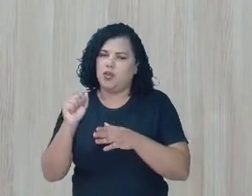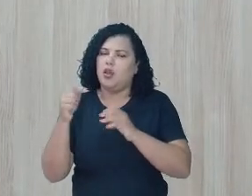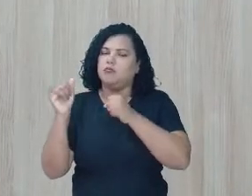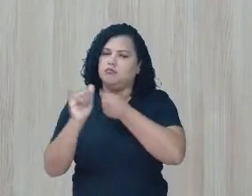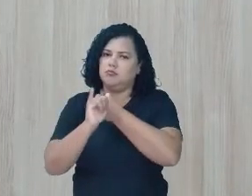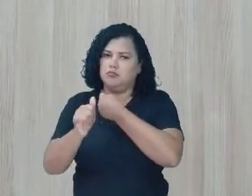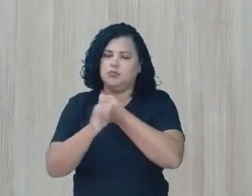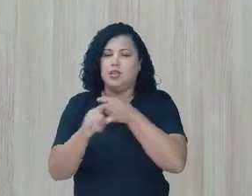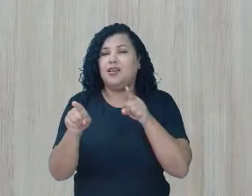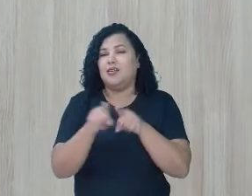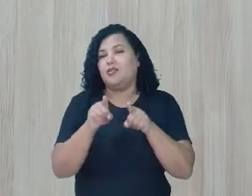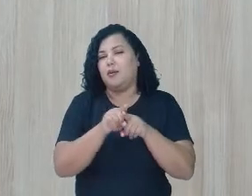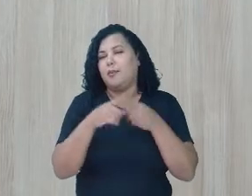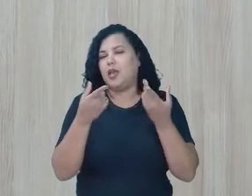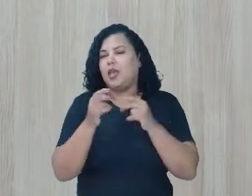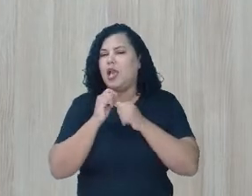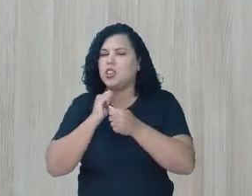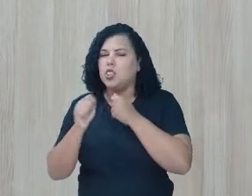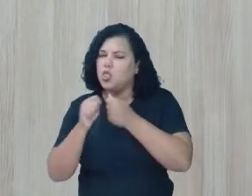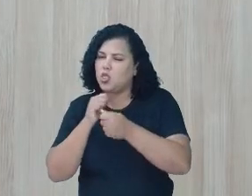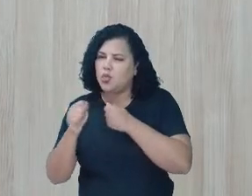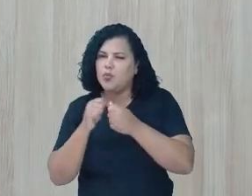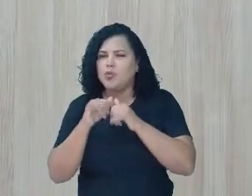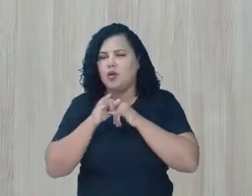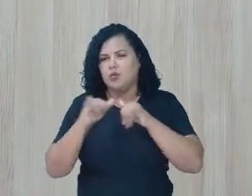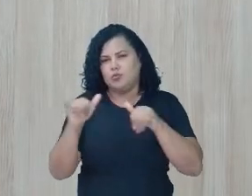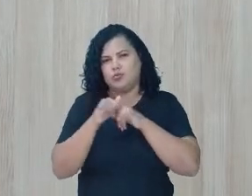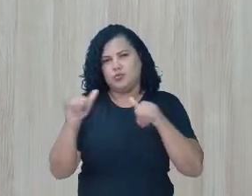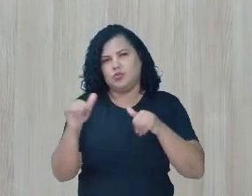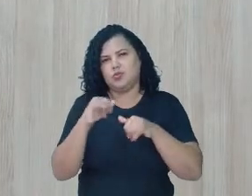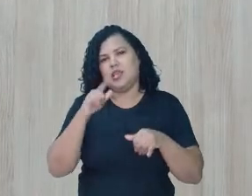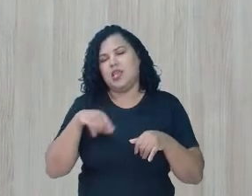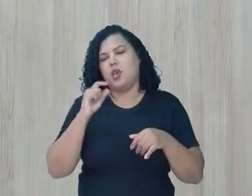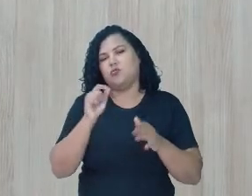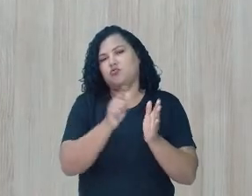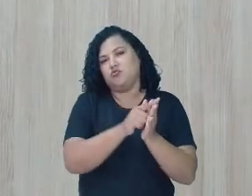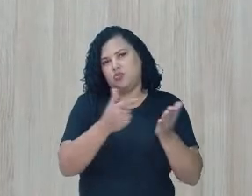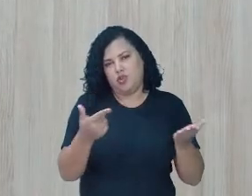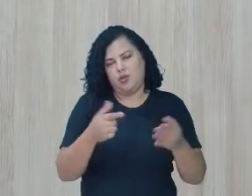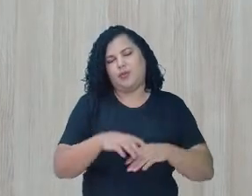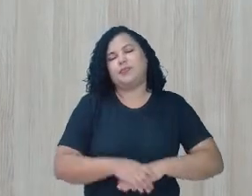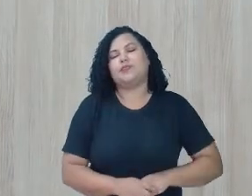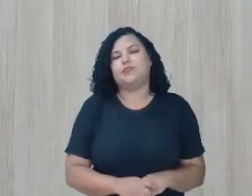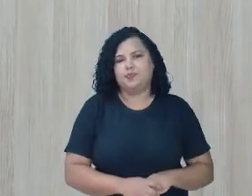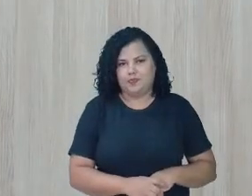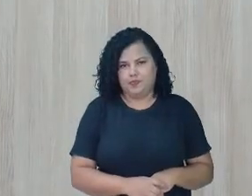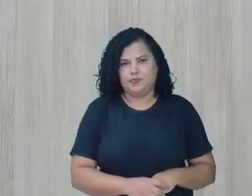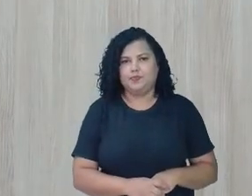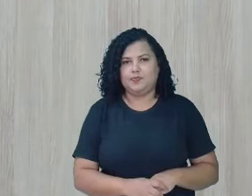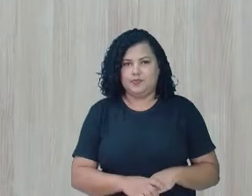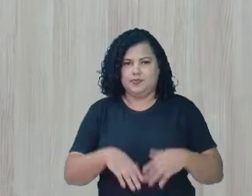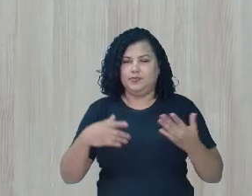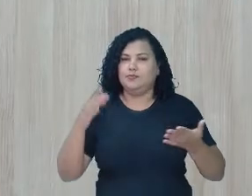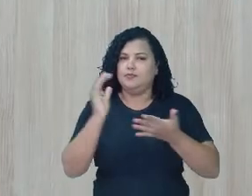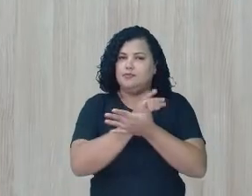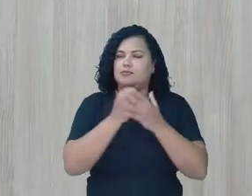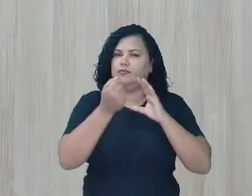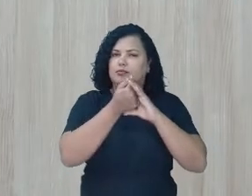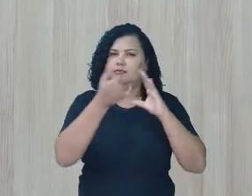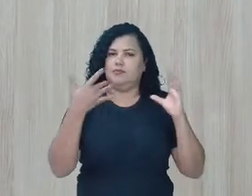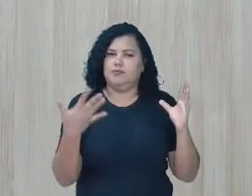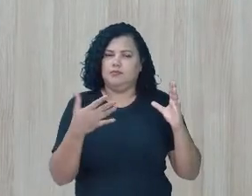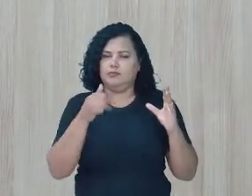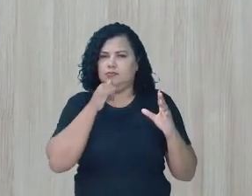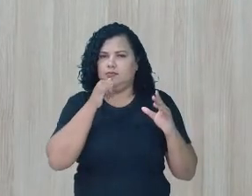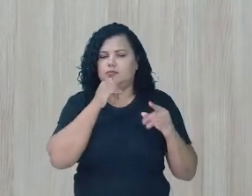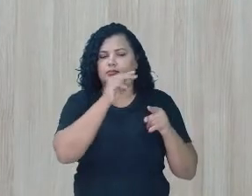no mesmo ambiente que a notícia e a reportagem, que a charge, que é o jornal. Então, algumas características, a crônica